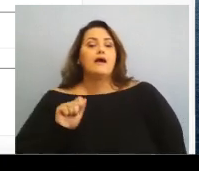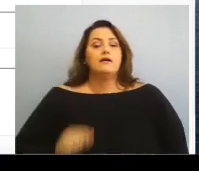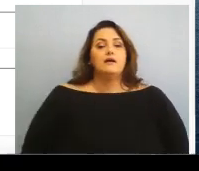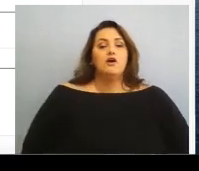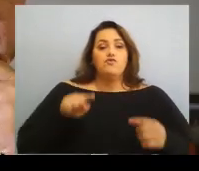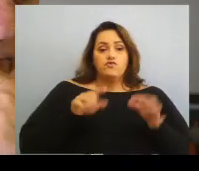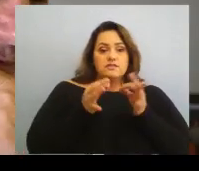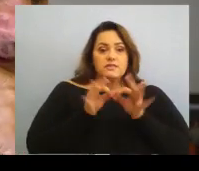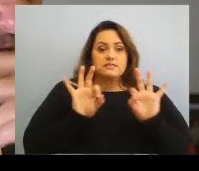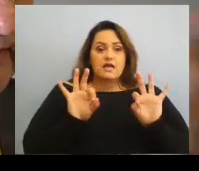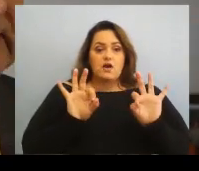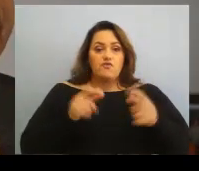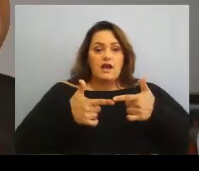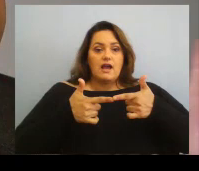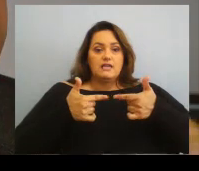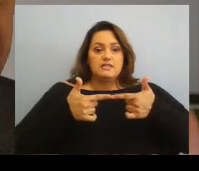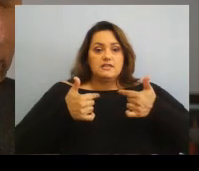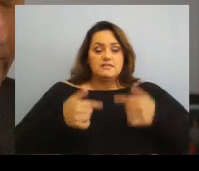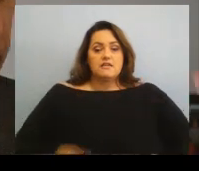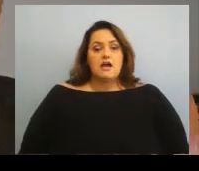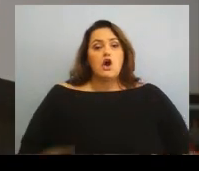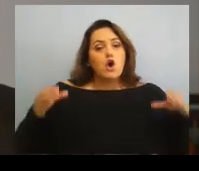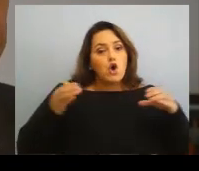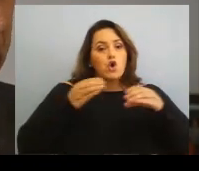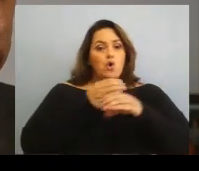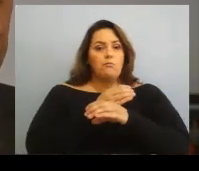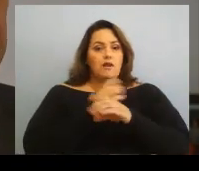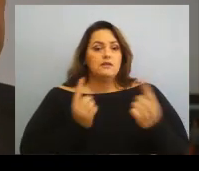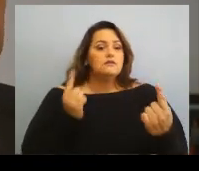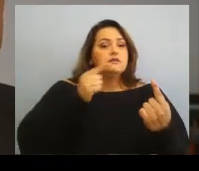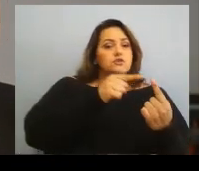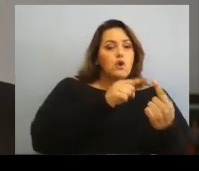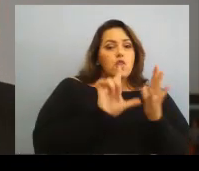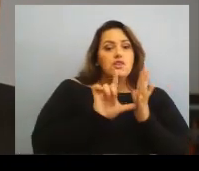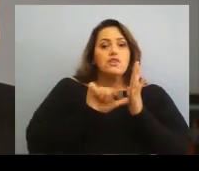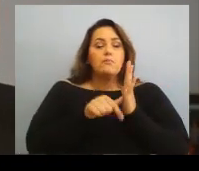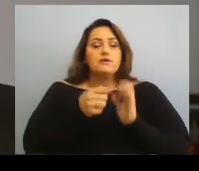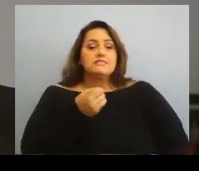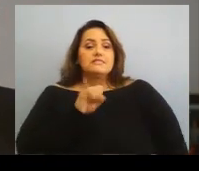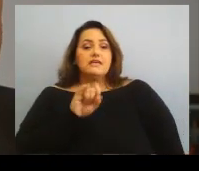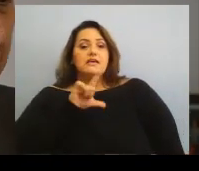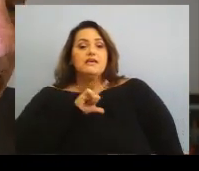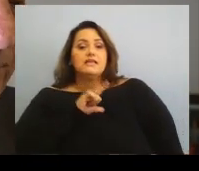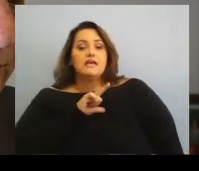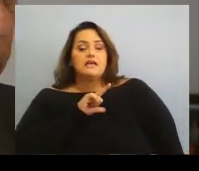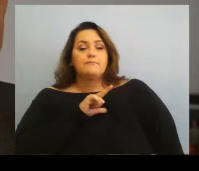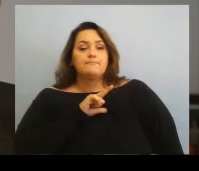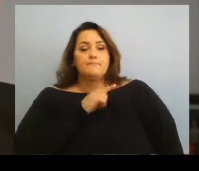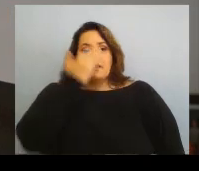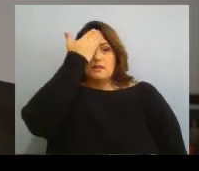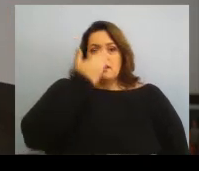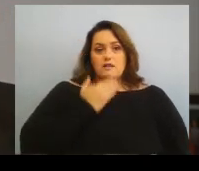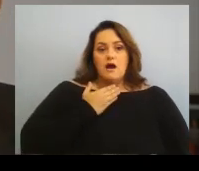você salva. Salvando a licença, você completou a parte do destinador. Em seguida, se você tem também o perfil